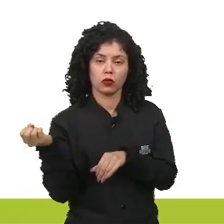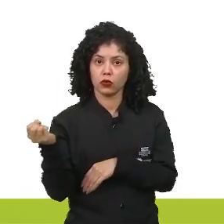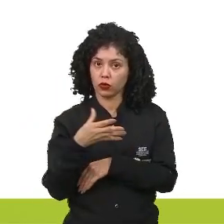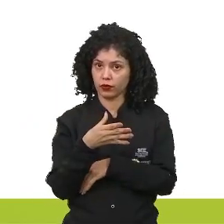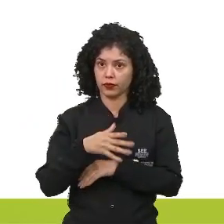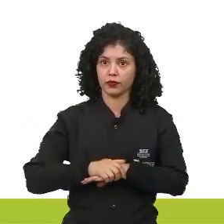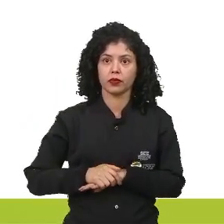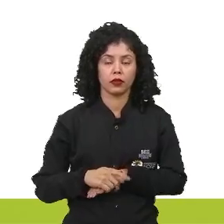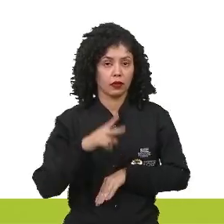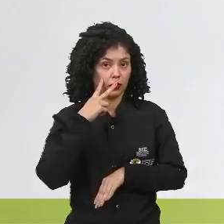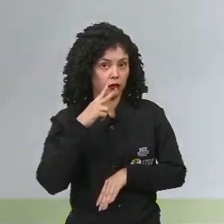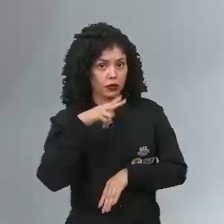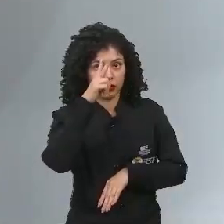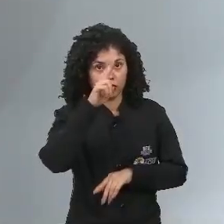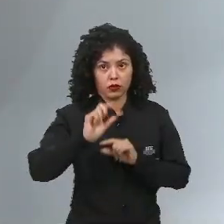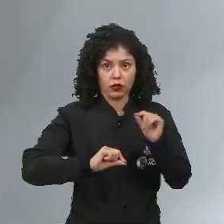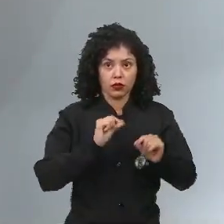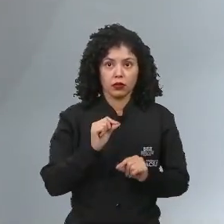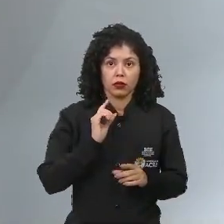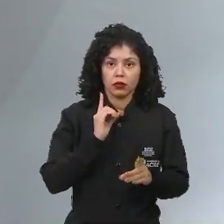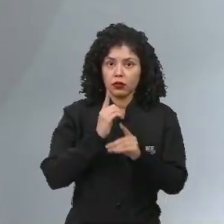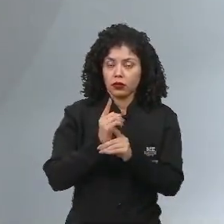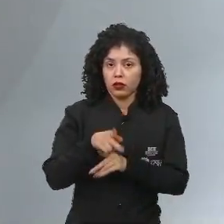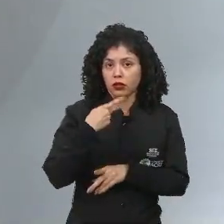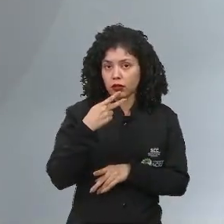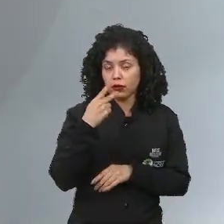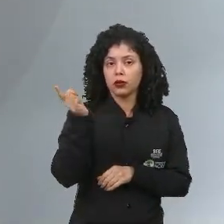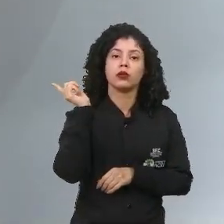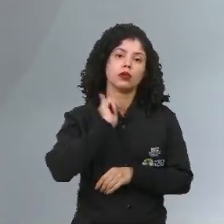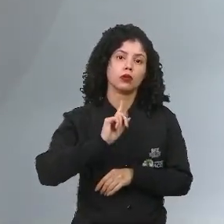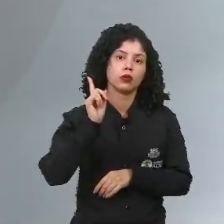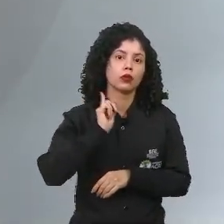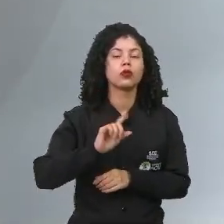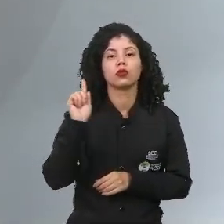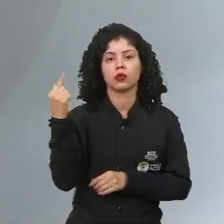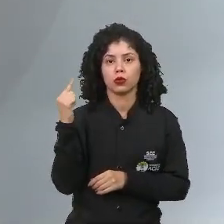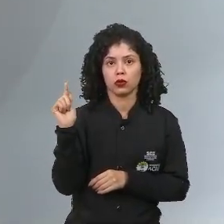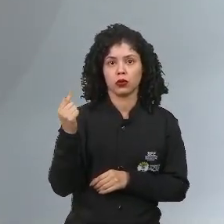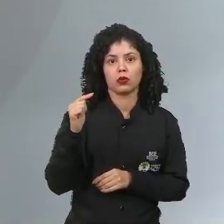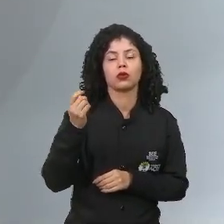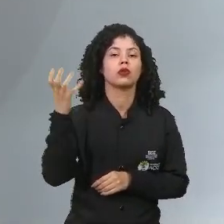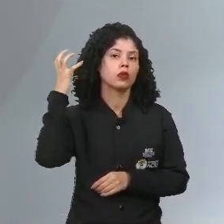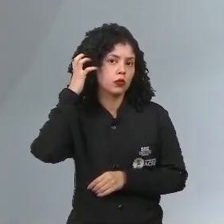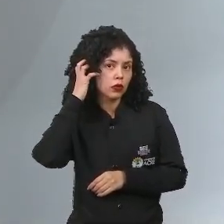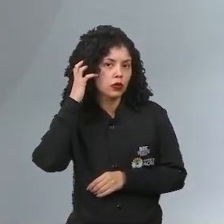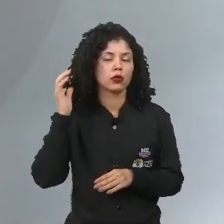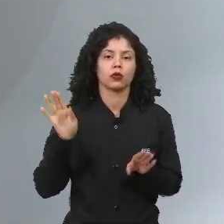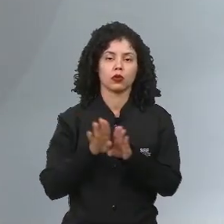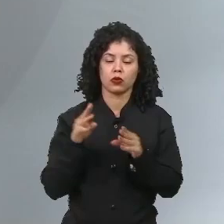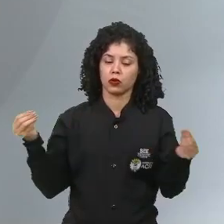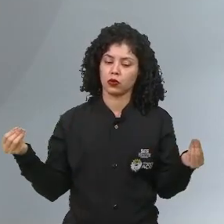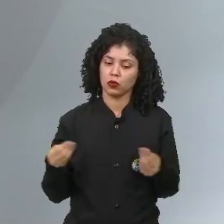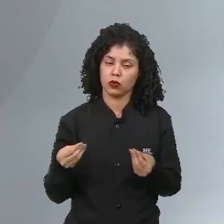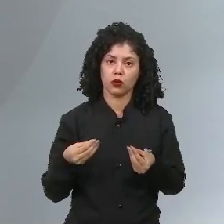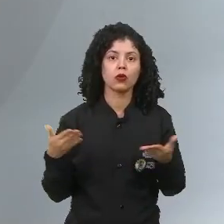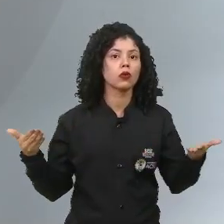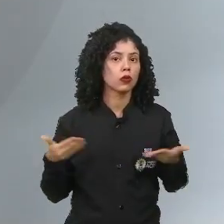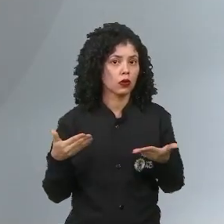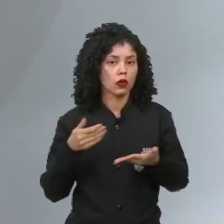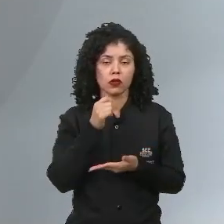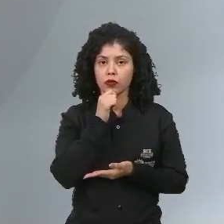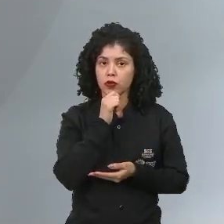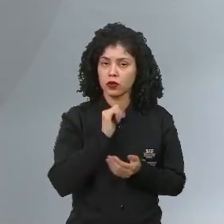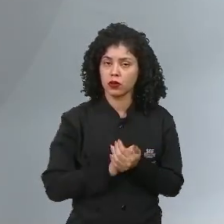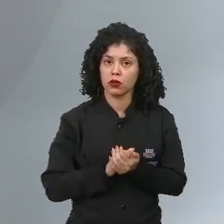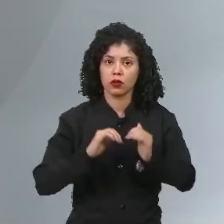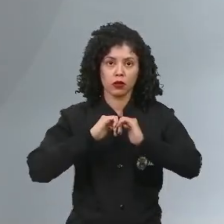renda. Lembrando que a gente fala Minas Gerais, Goiás e Mato Grosso como a Constituição atual, porque na época o Brasil era dividido